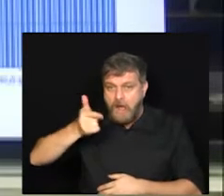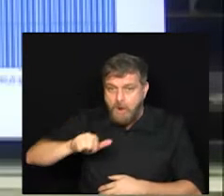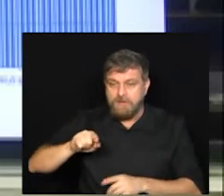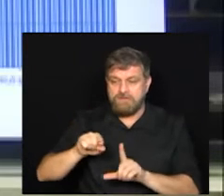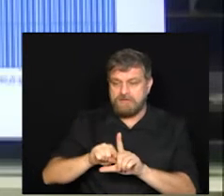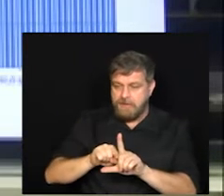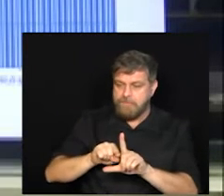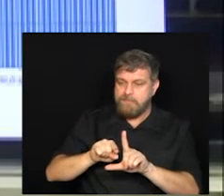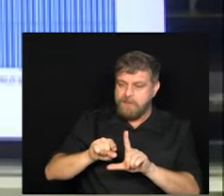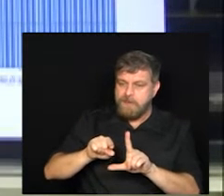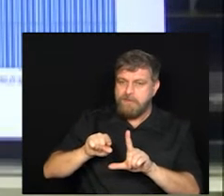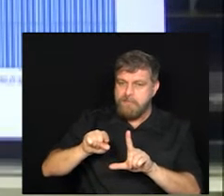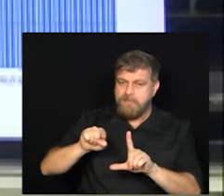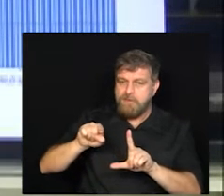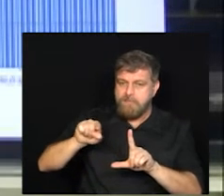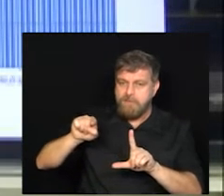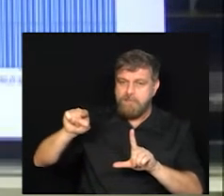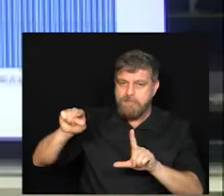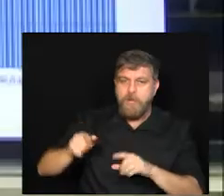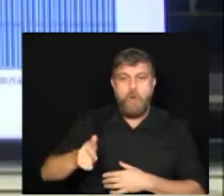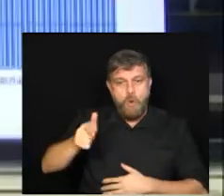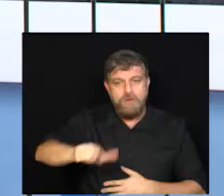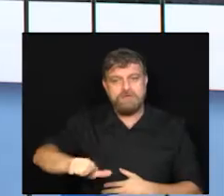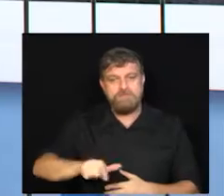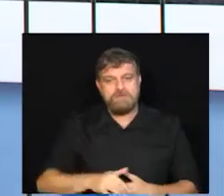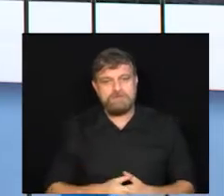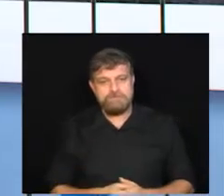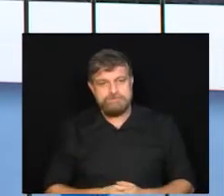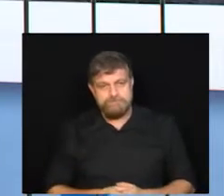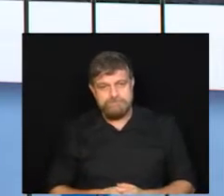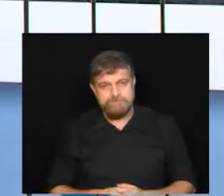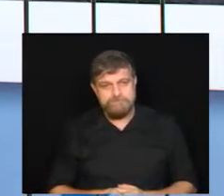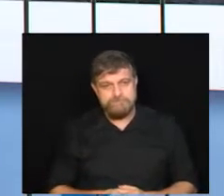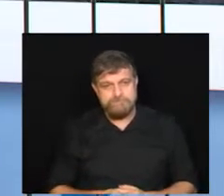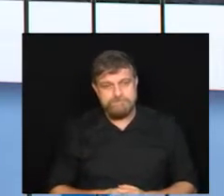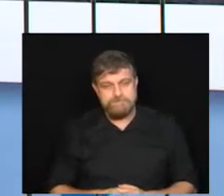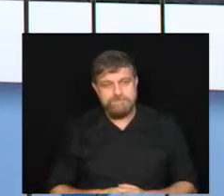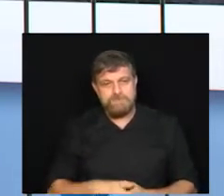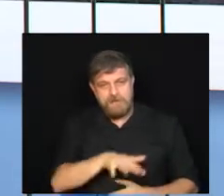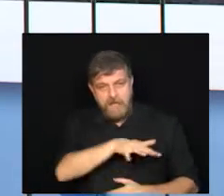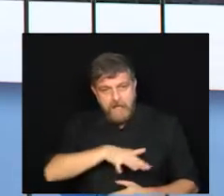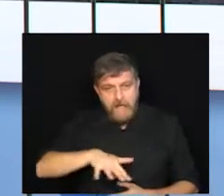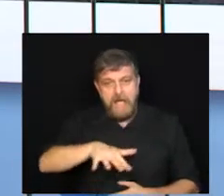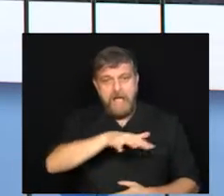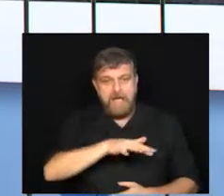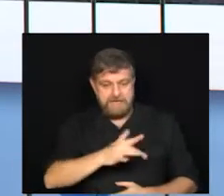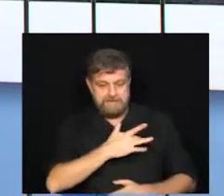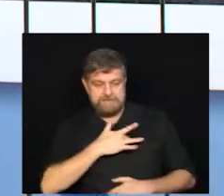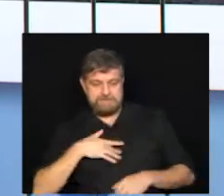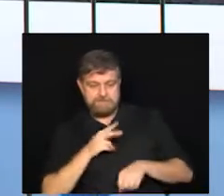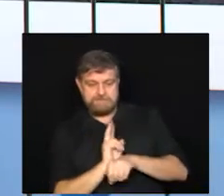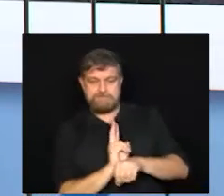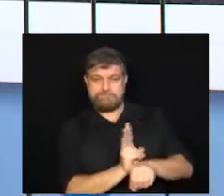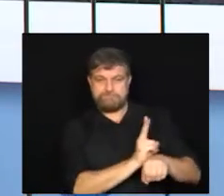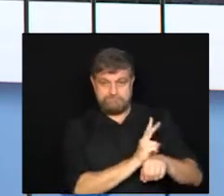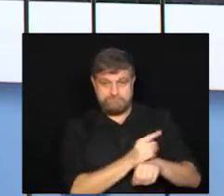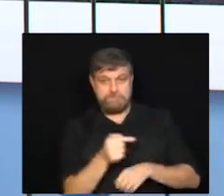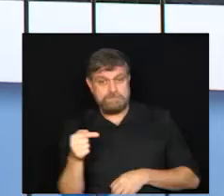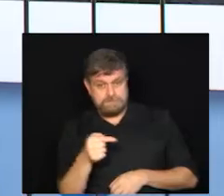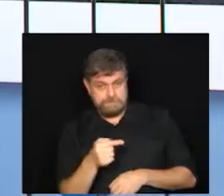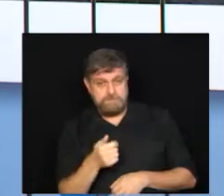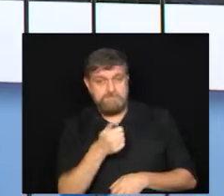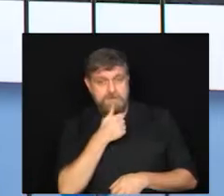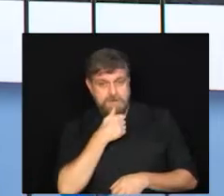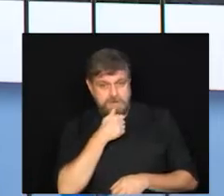uma transmissão bastante sustentada. E o Departamento de Vigilância não descarta ainda